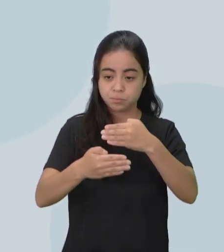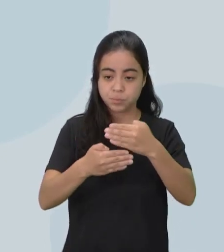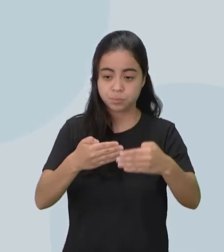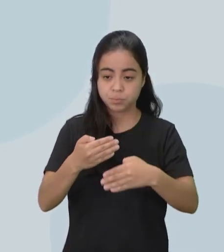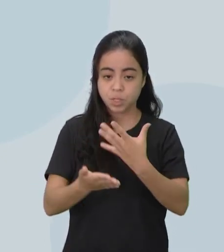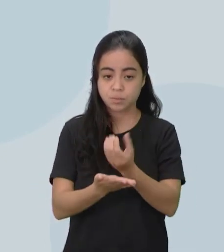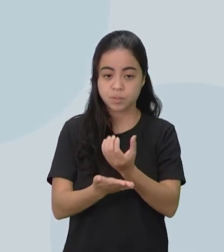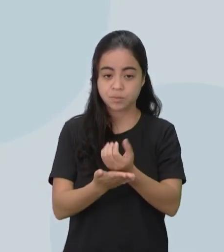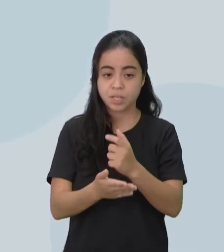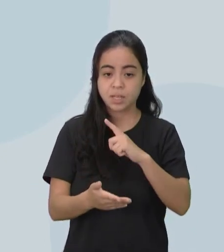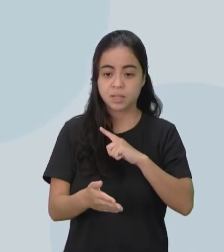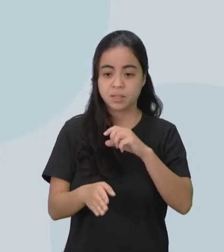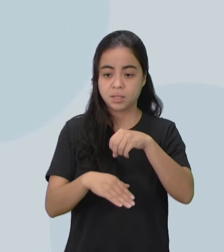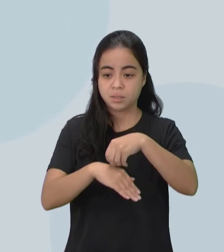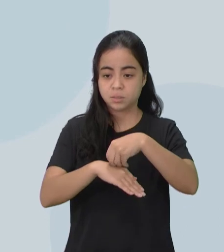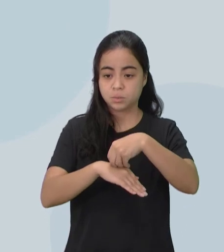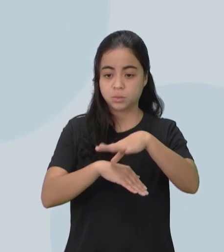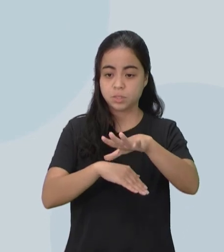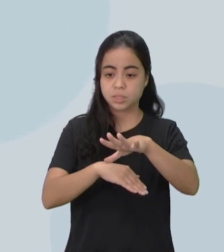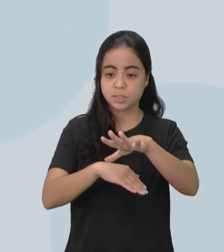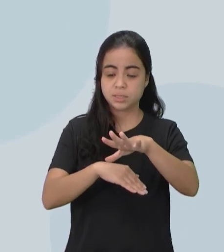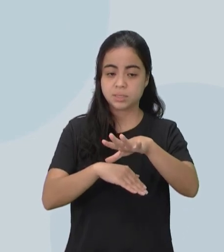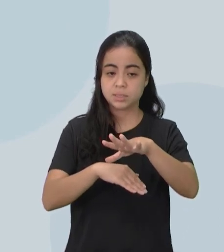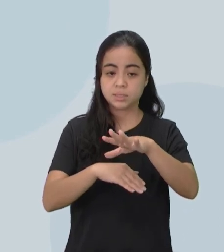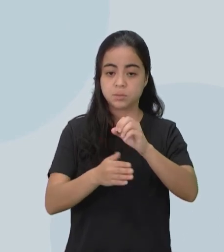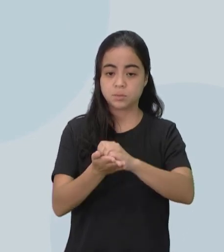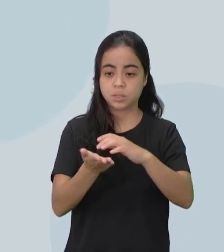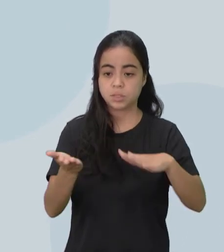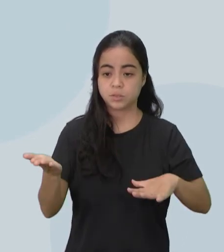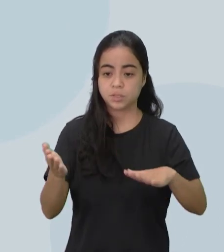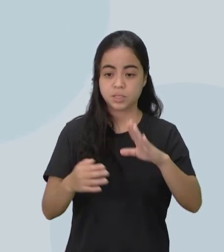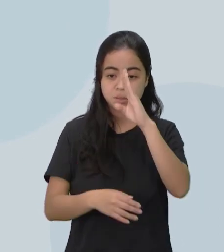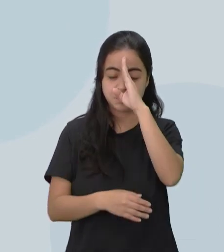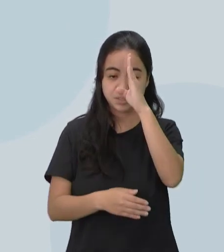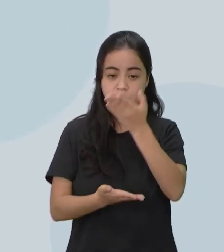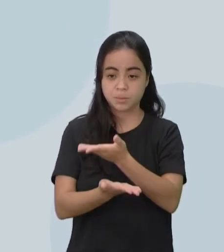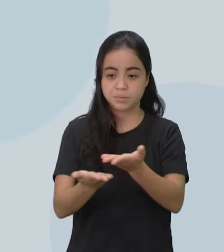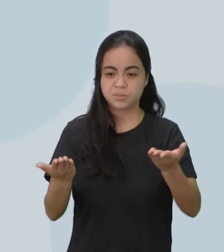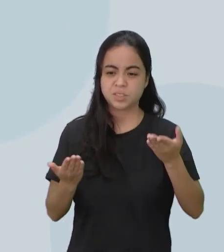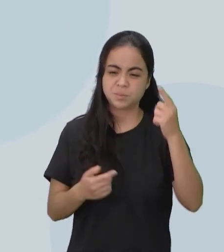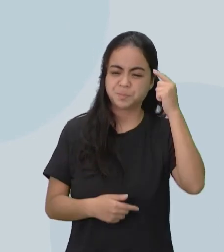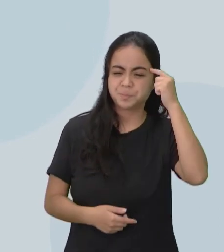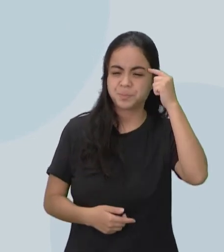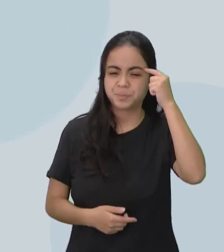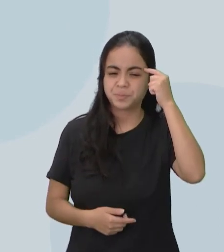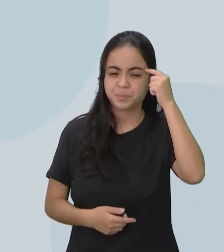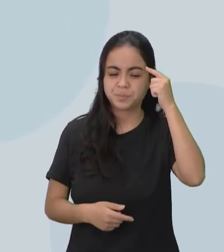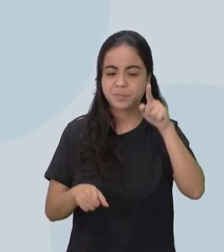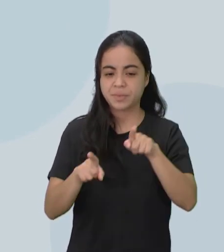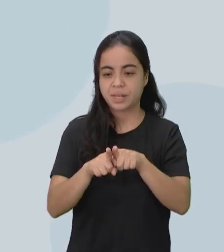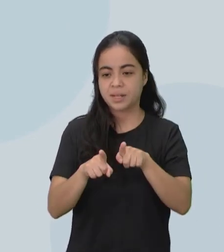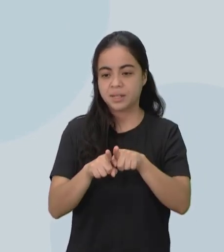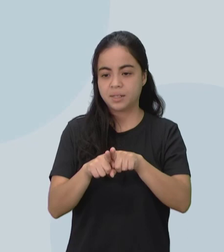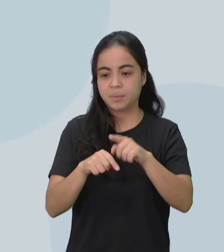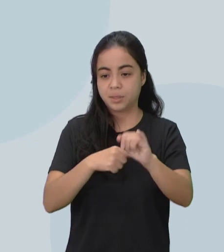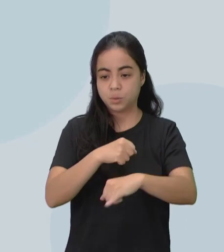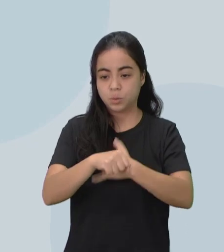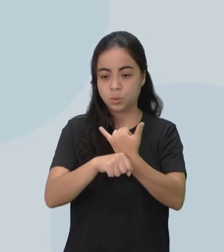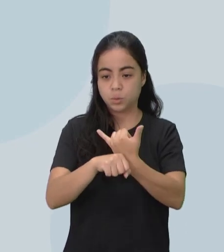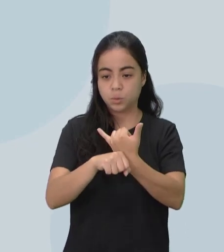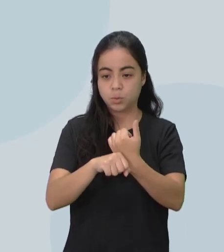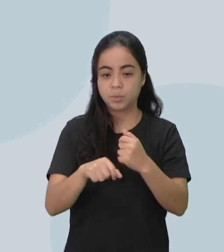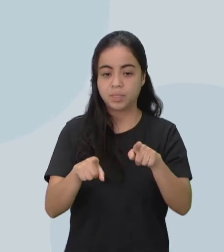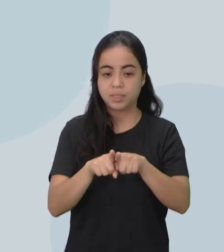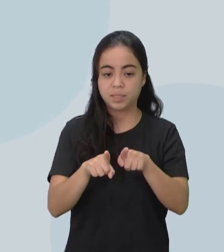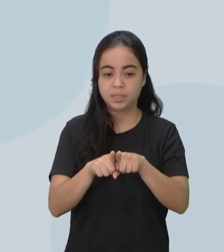uma sugestão aí de atividade para vocês, mas principalmente, né, para vocês questionarem, trouxe aí também os vídeos do YouTube muito bons. E tem